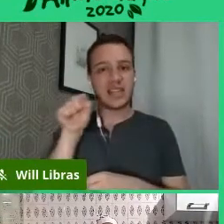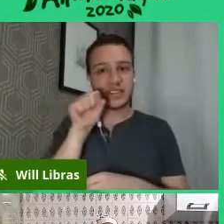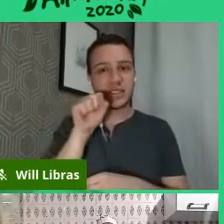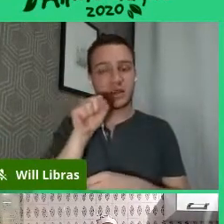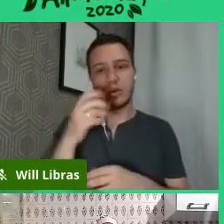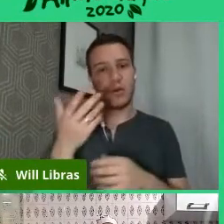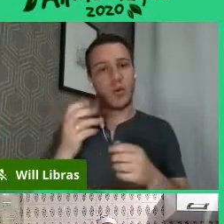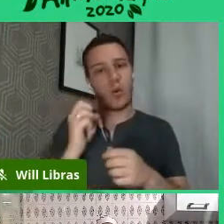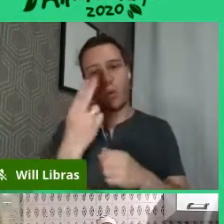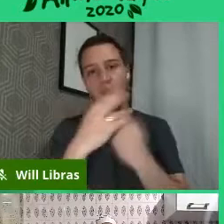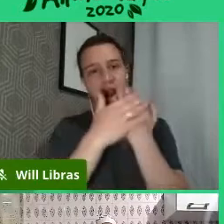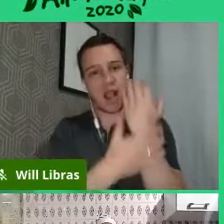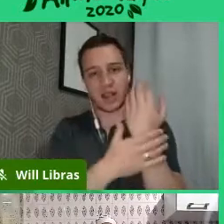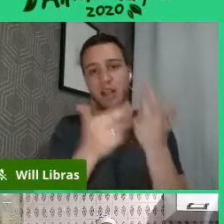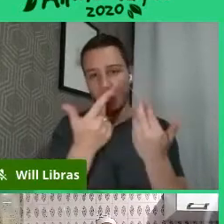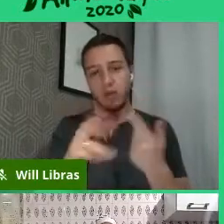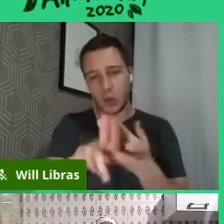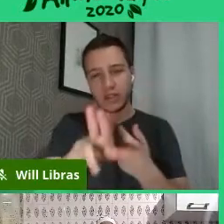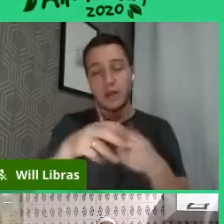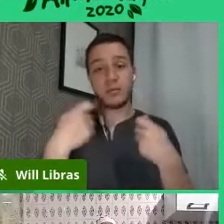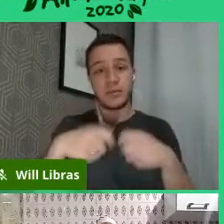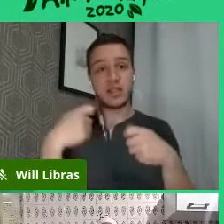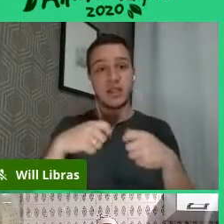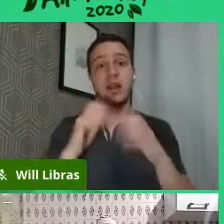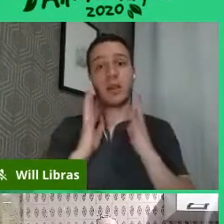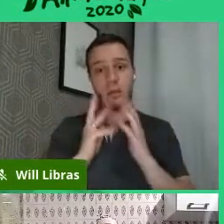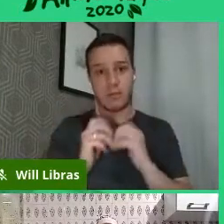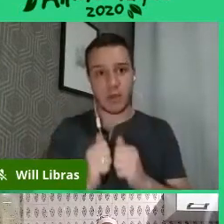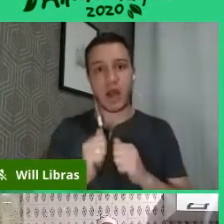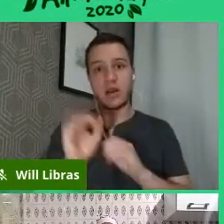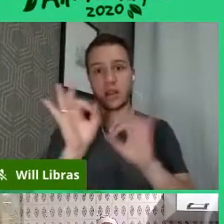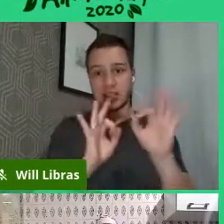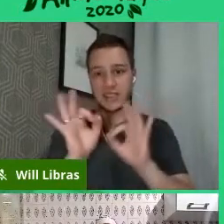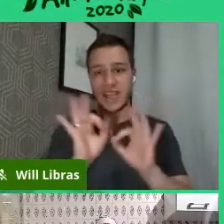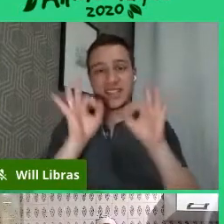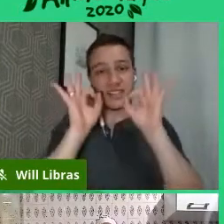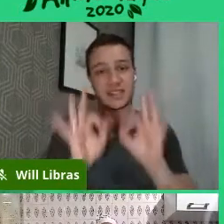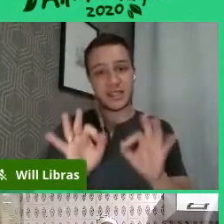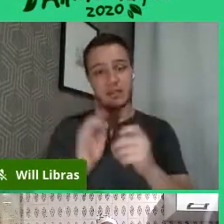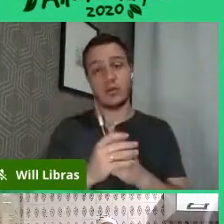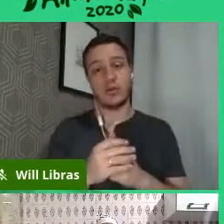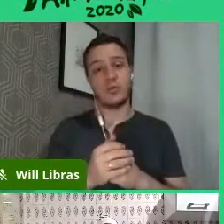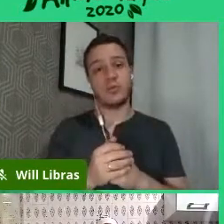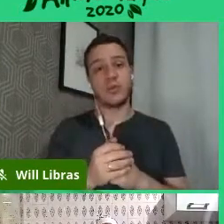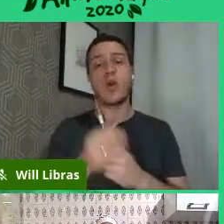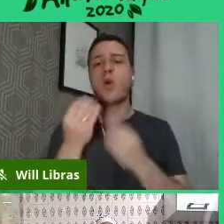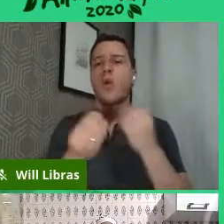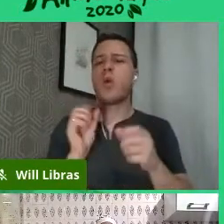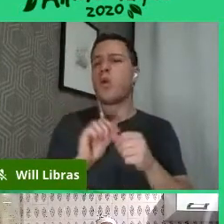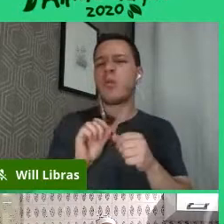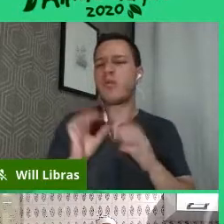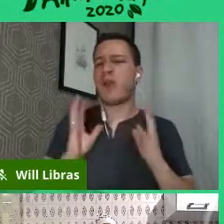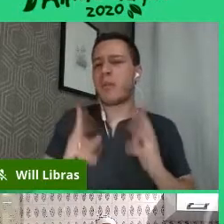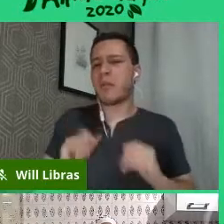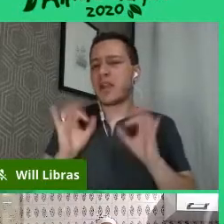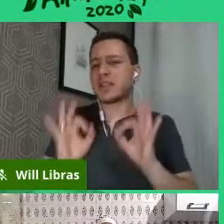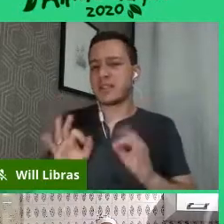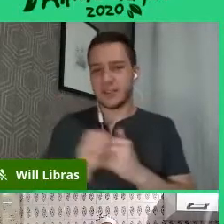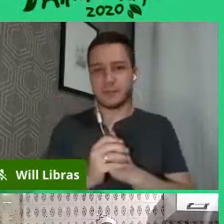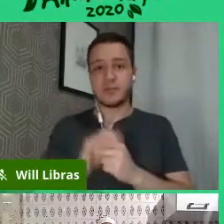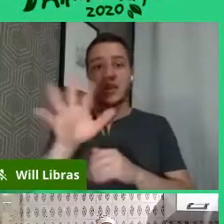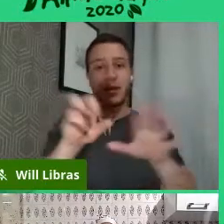feitos a higienização, né? Se você não sabe como é feita a higienização, eu vou lhe ensinar. Você pega os